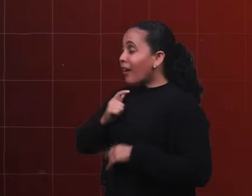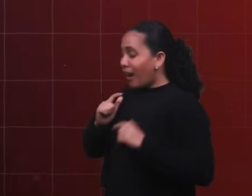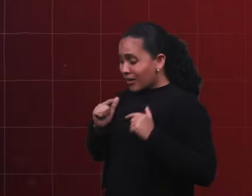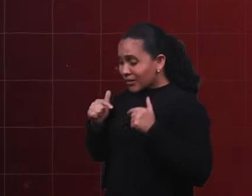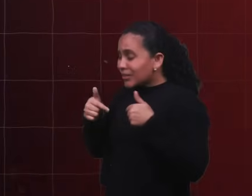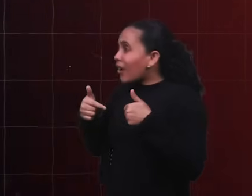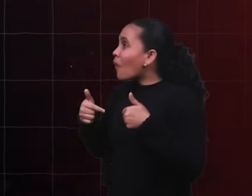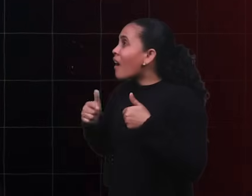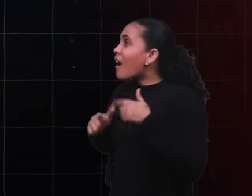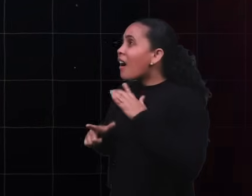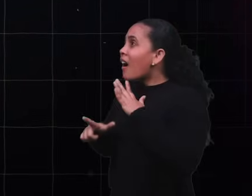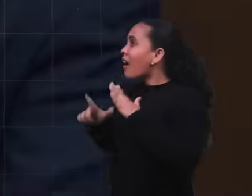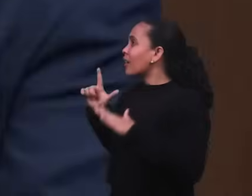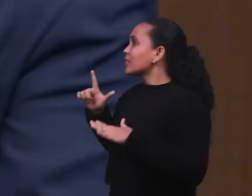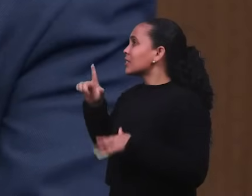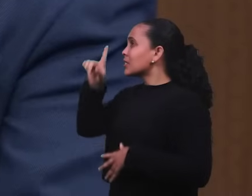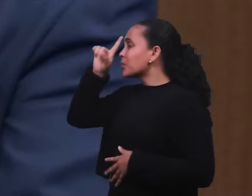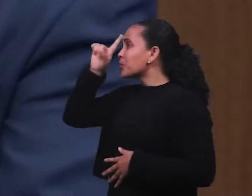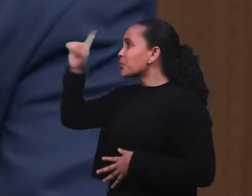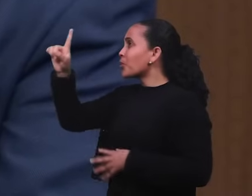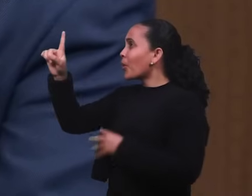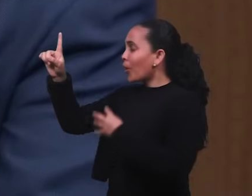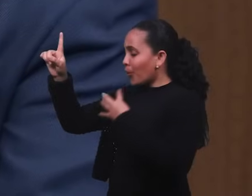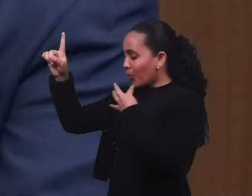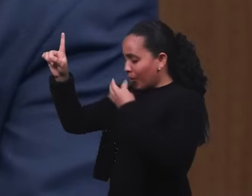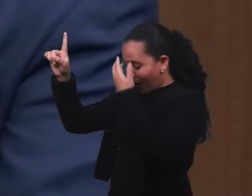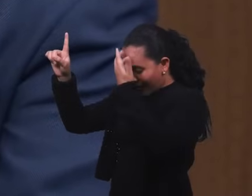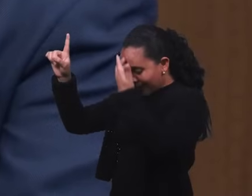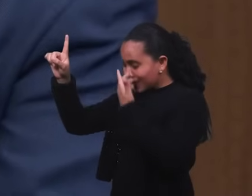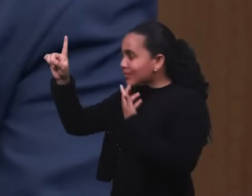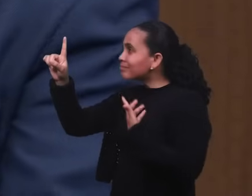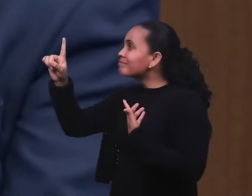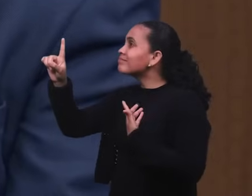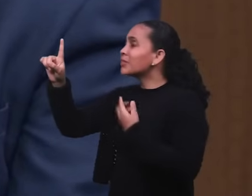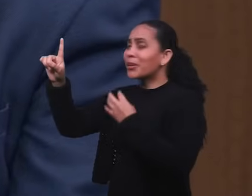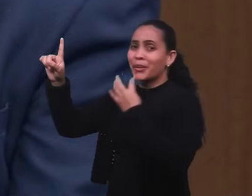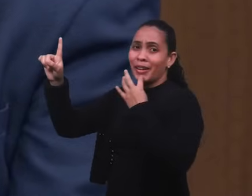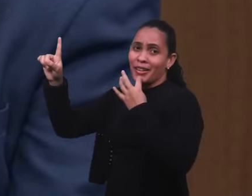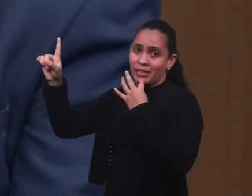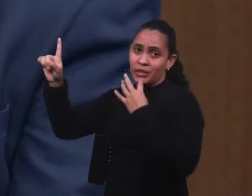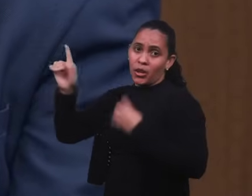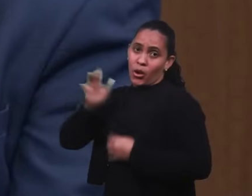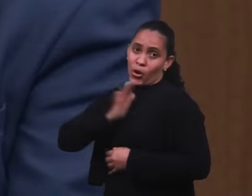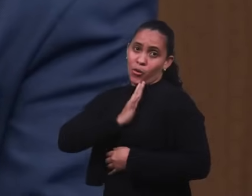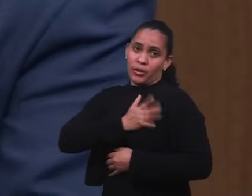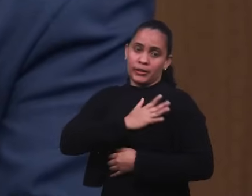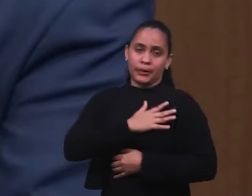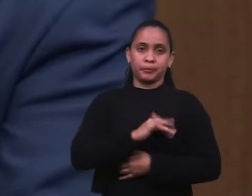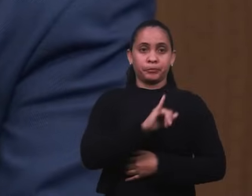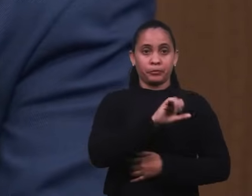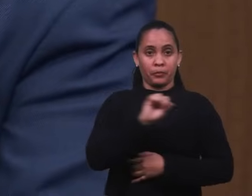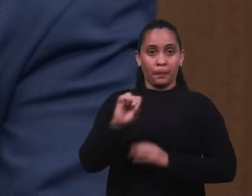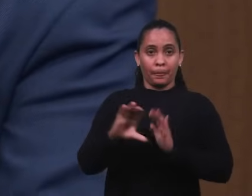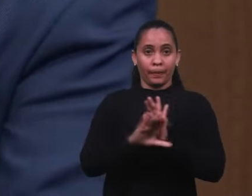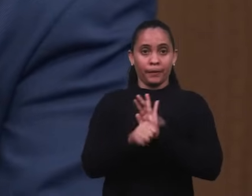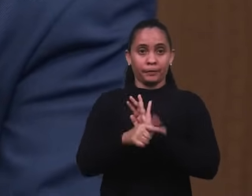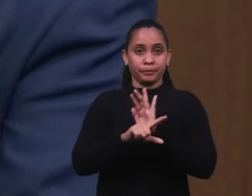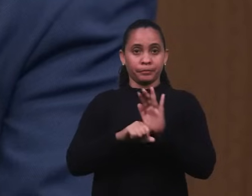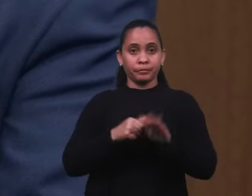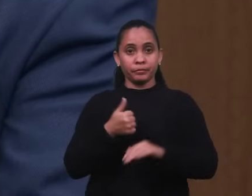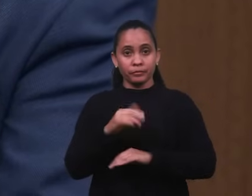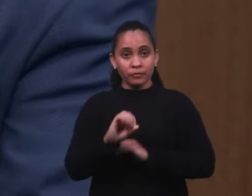já conhece. O Senhor é aquele que sonda os corações. Há um texto em Isaías, capítulo 46, verso